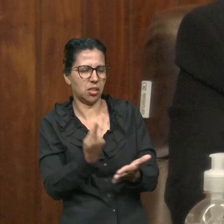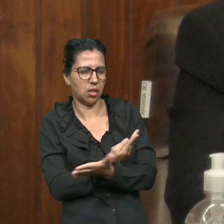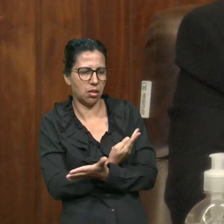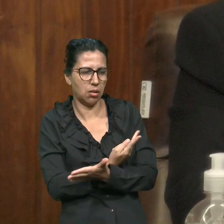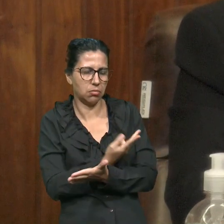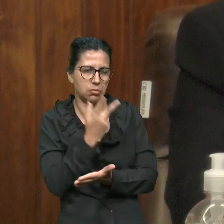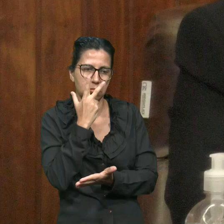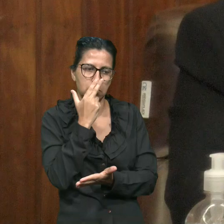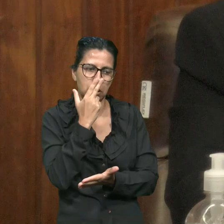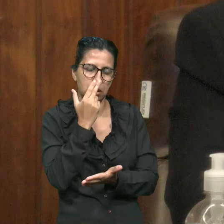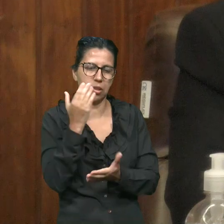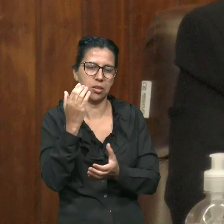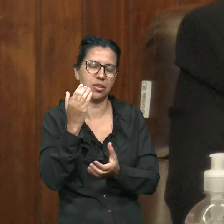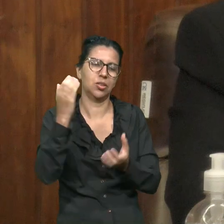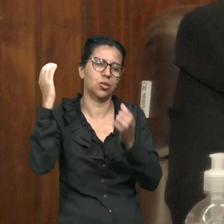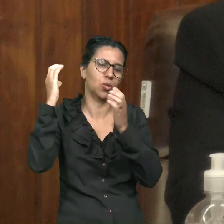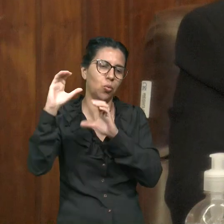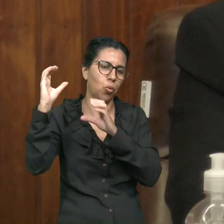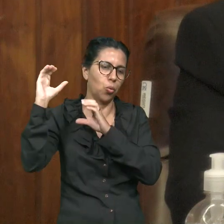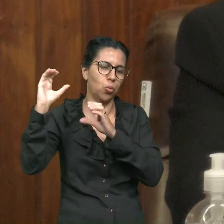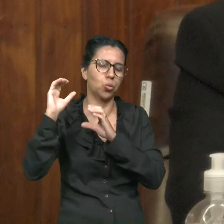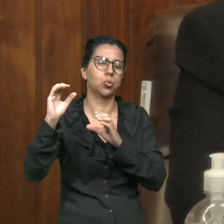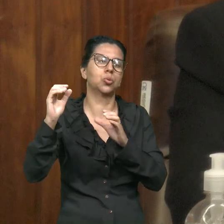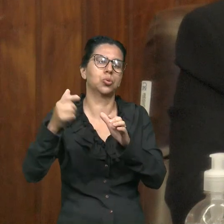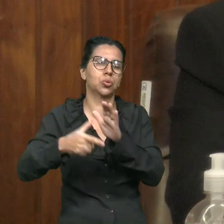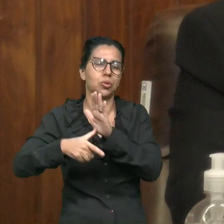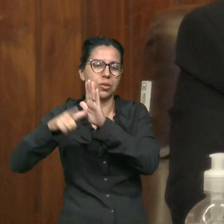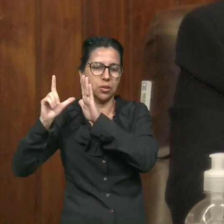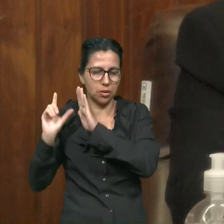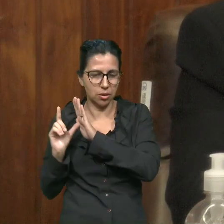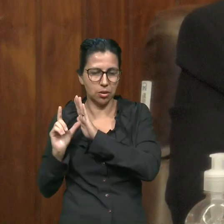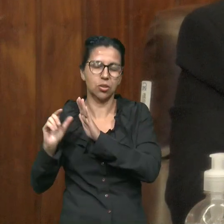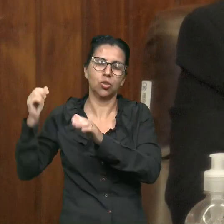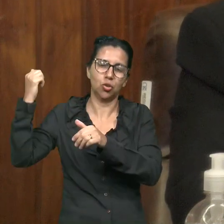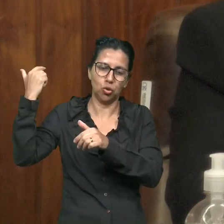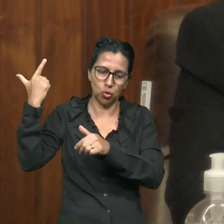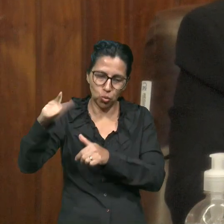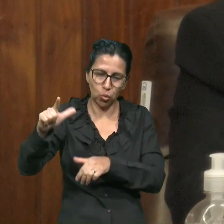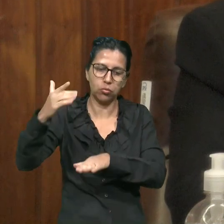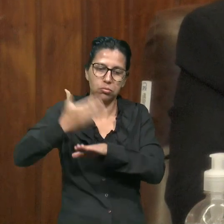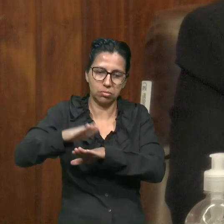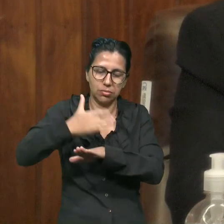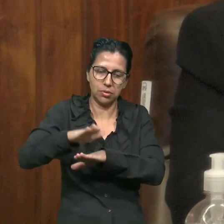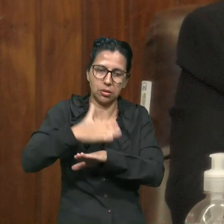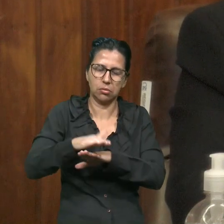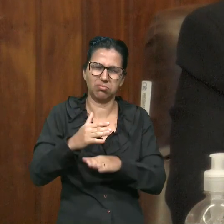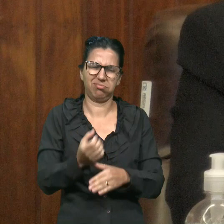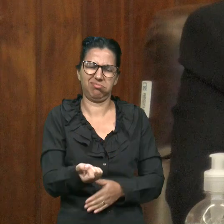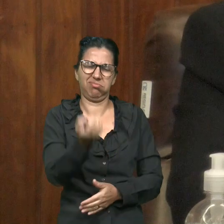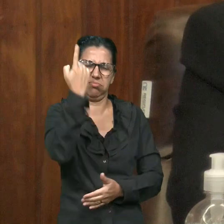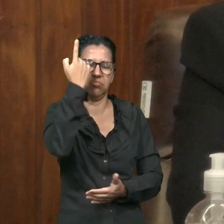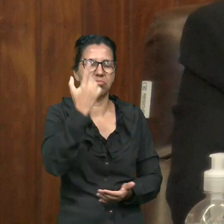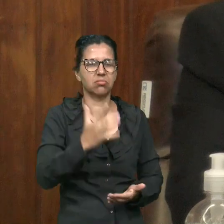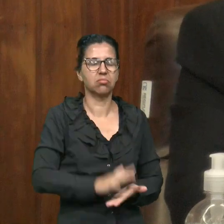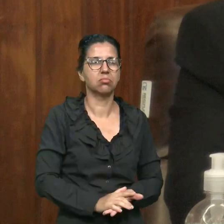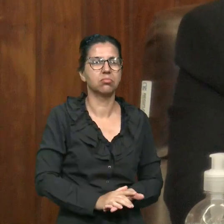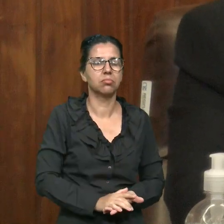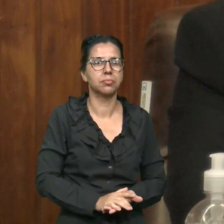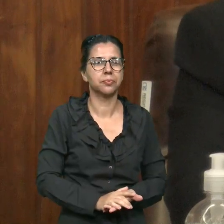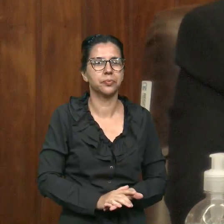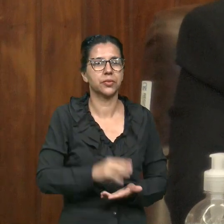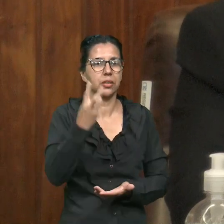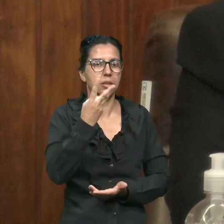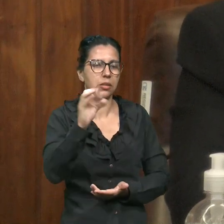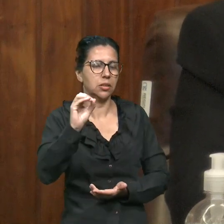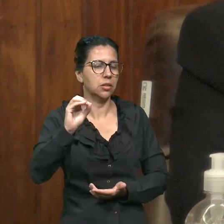cursos capacitatórios para reaprender o que fizeram na vida toda? No mínimo, estranho. Em